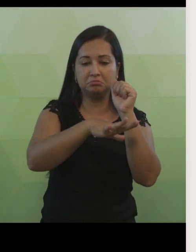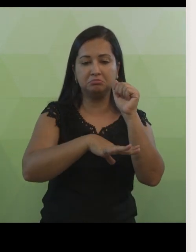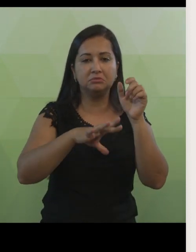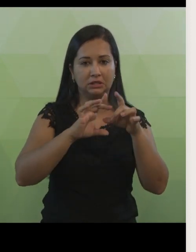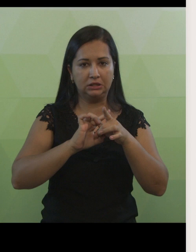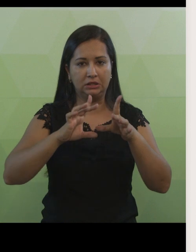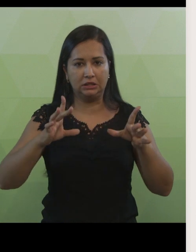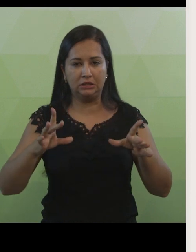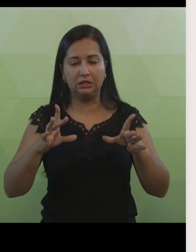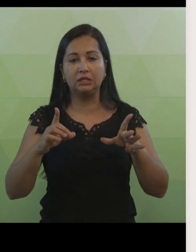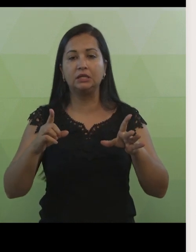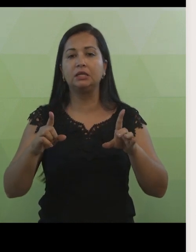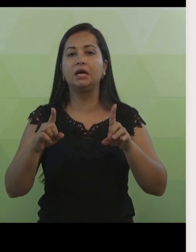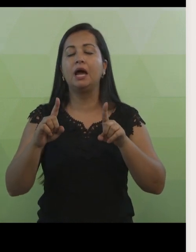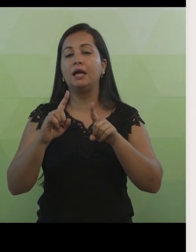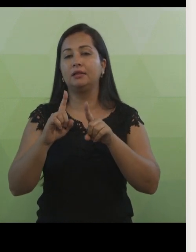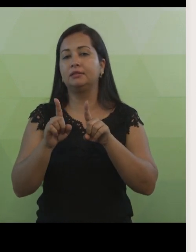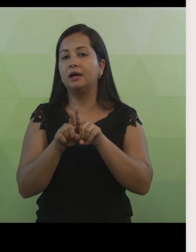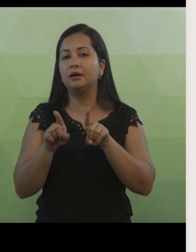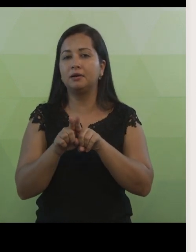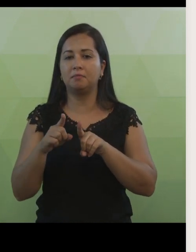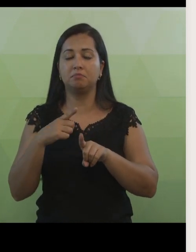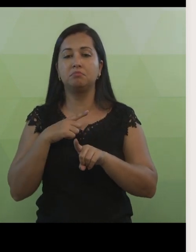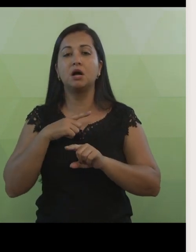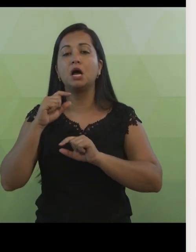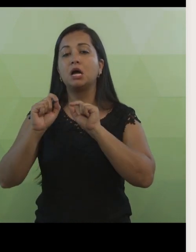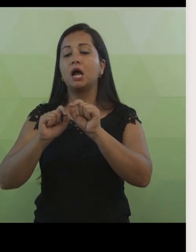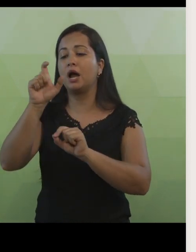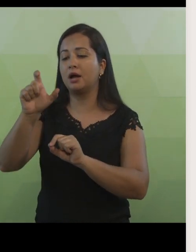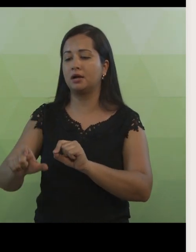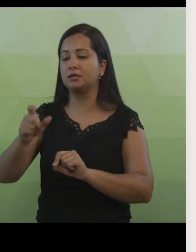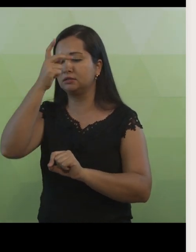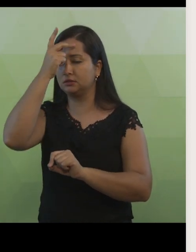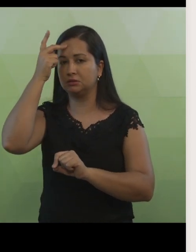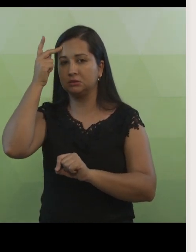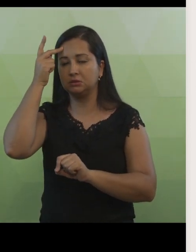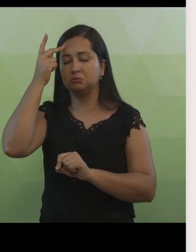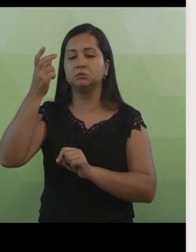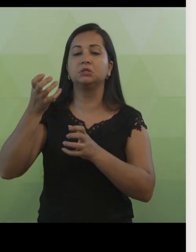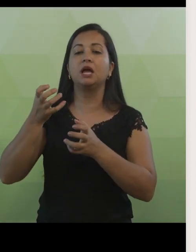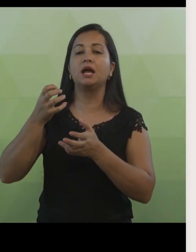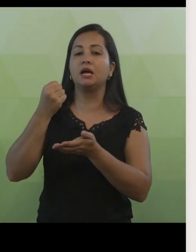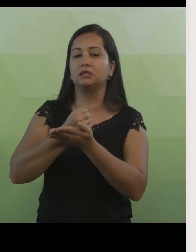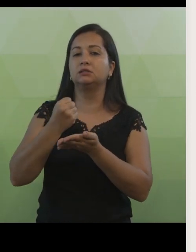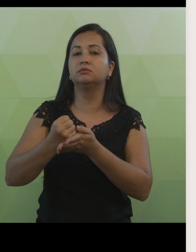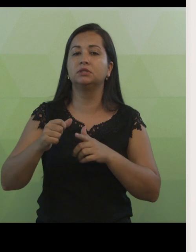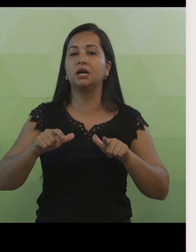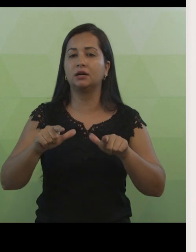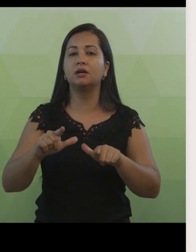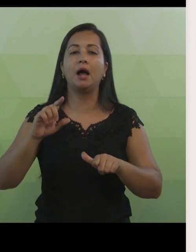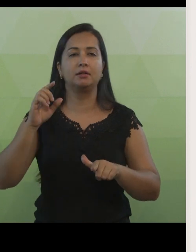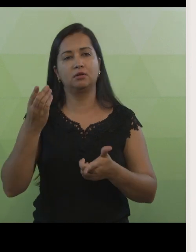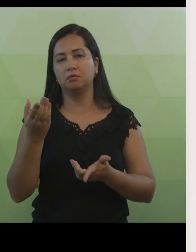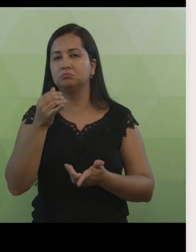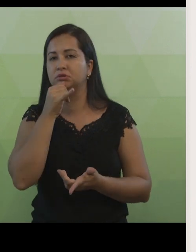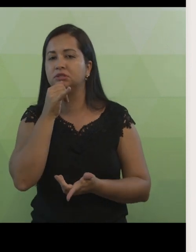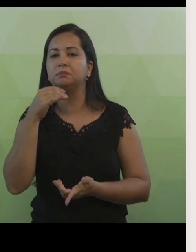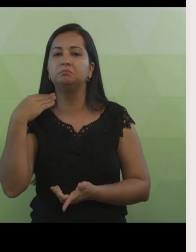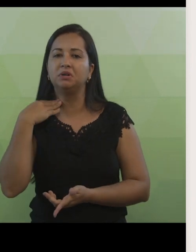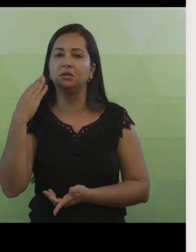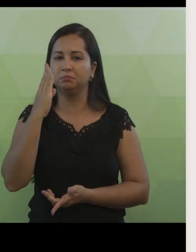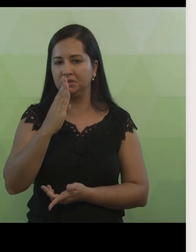do site do Banco do Brasil, uma identificação do proprietário do certificado, quem pediu para emitir, Banco do Brasil